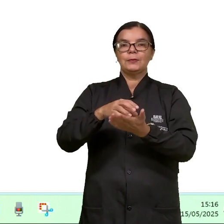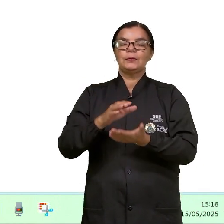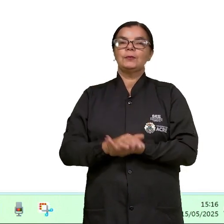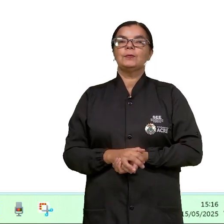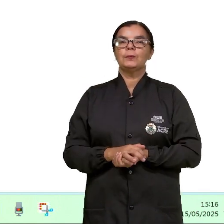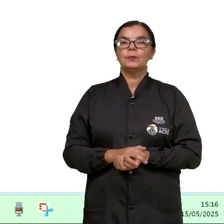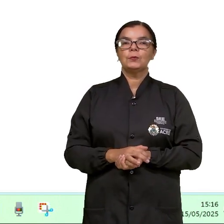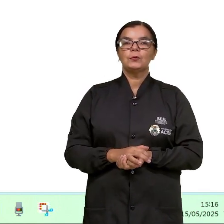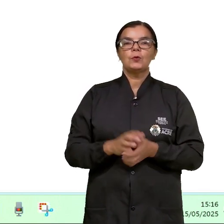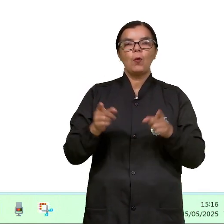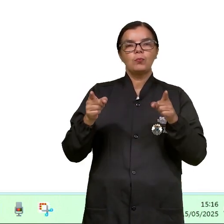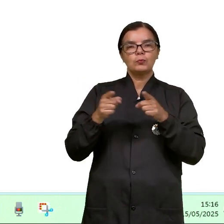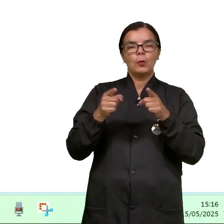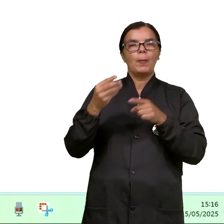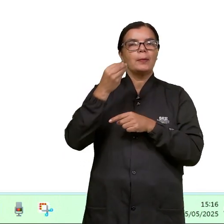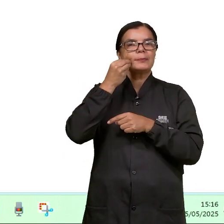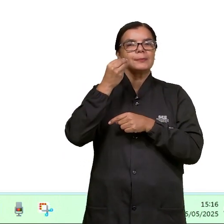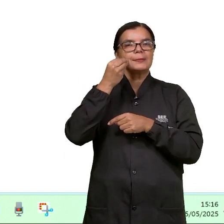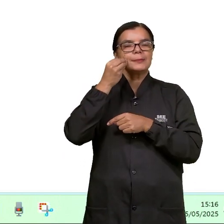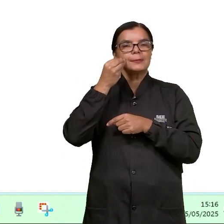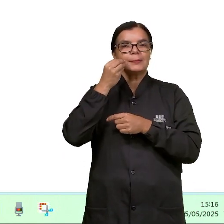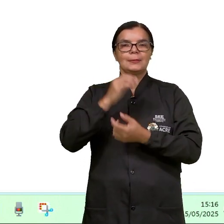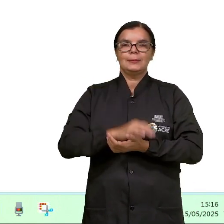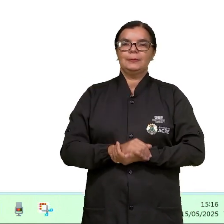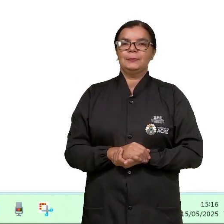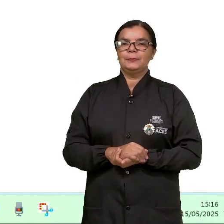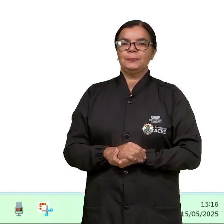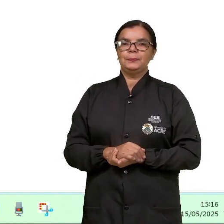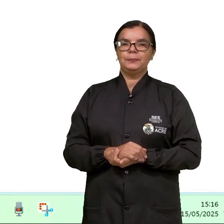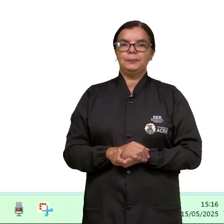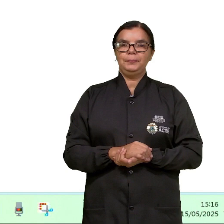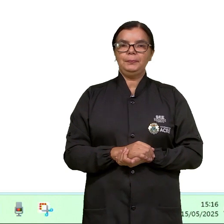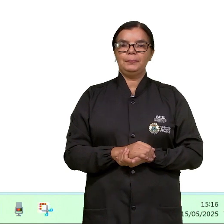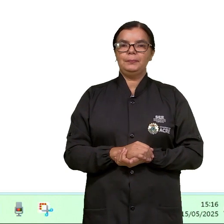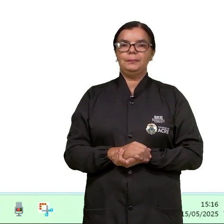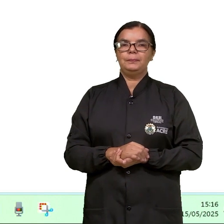período curto mesmo para a gente fazer um teste, tá? Vou pegar aqui